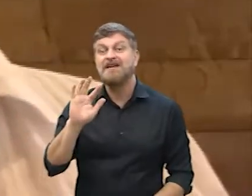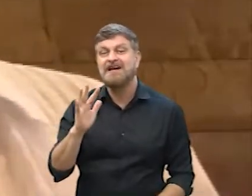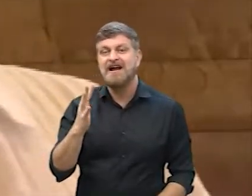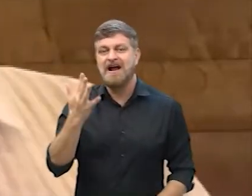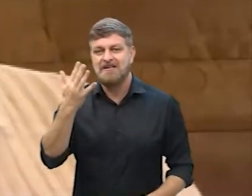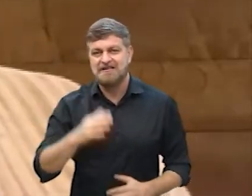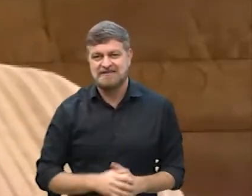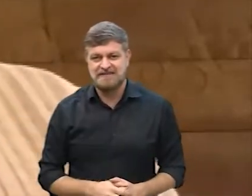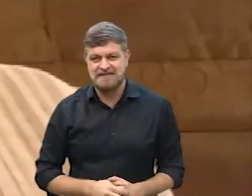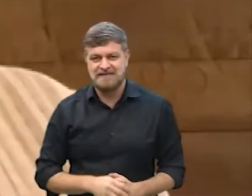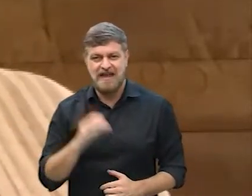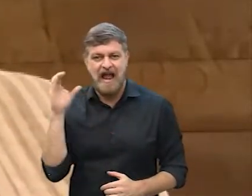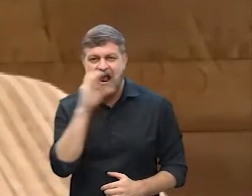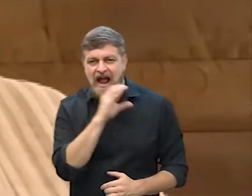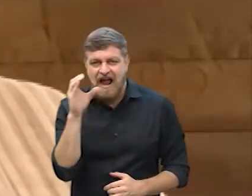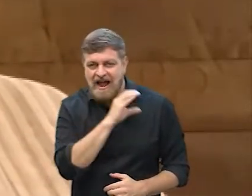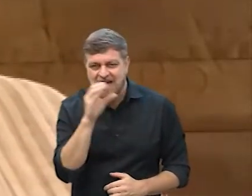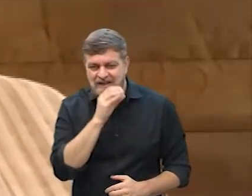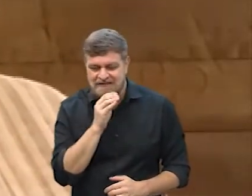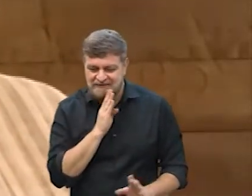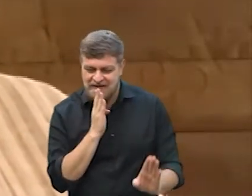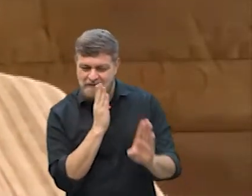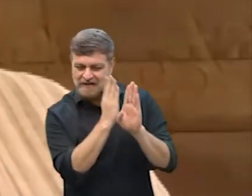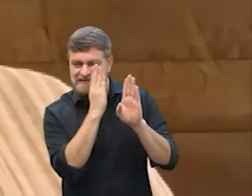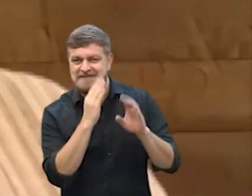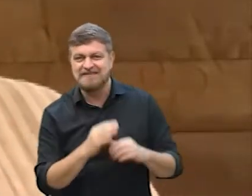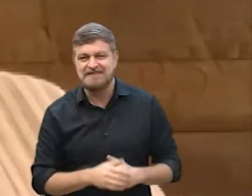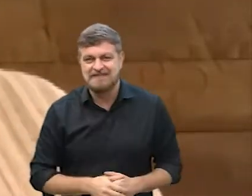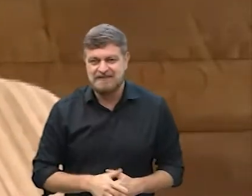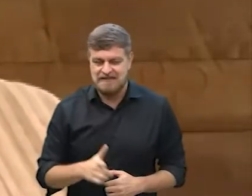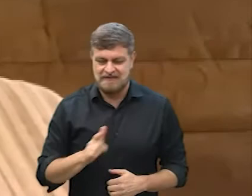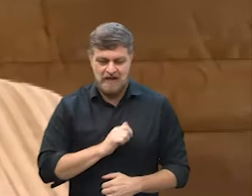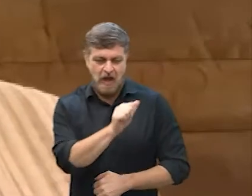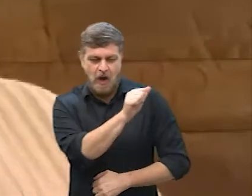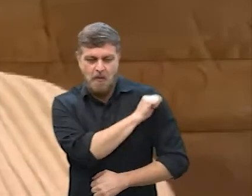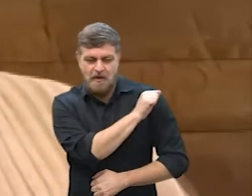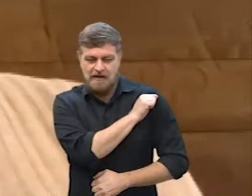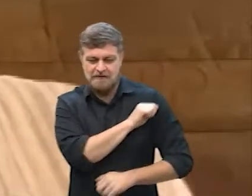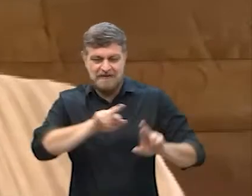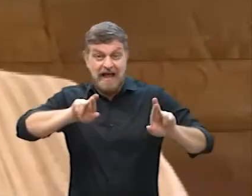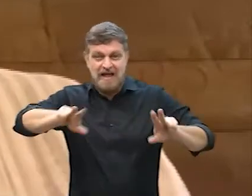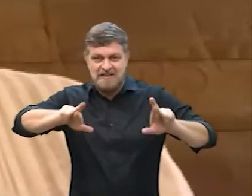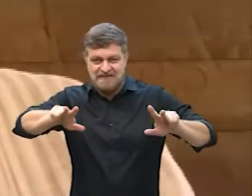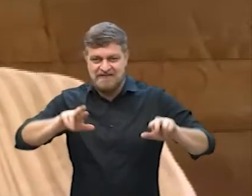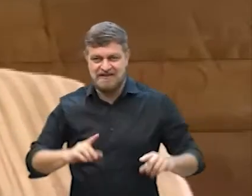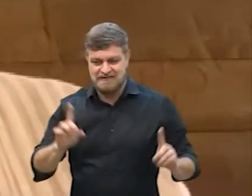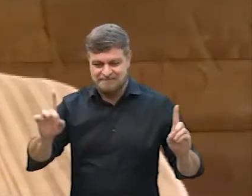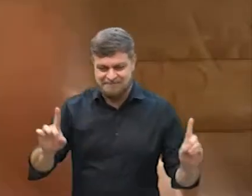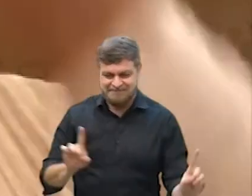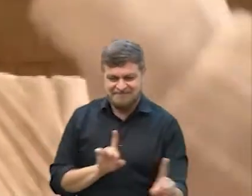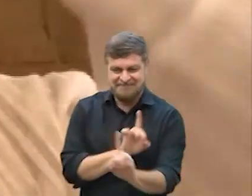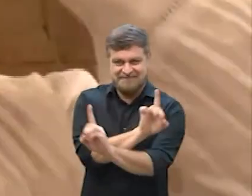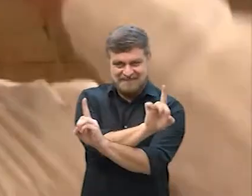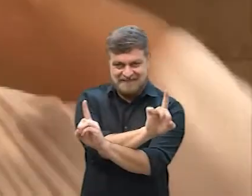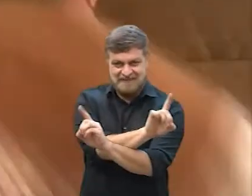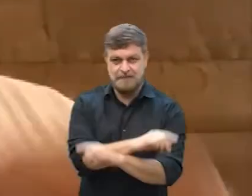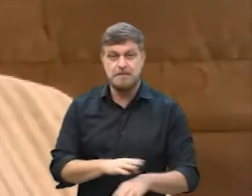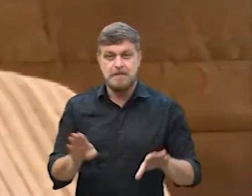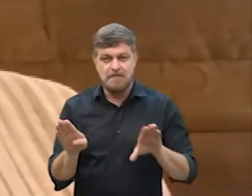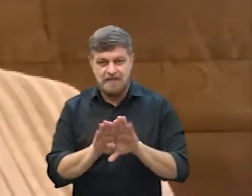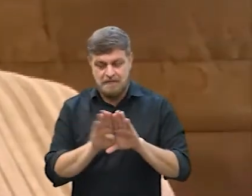privada, rapidamente você vai perceber a diferença de um aluno para o outro. E o oposto também, ou seja,